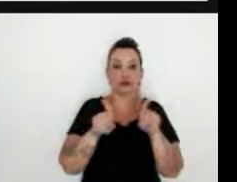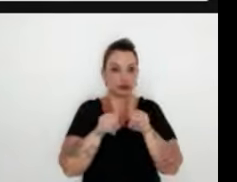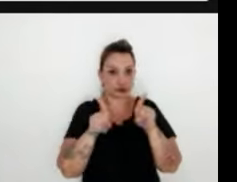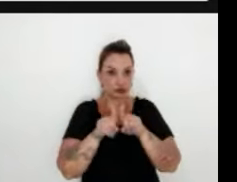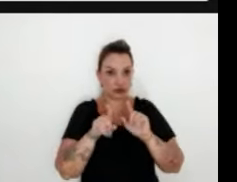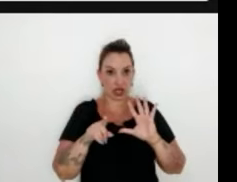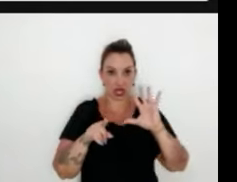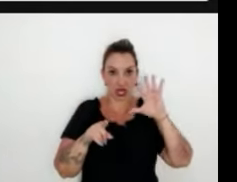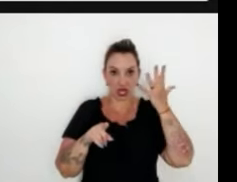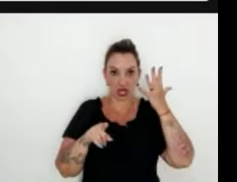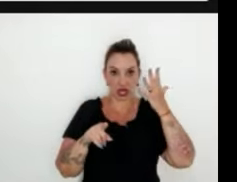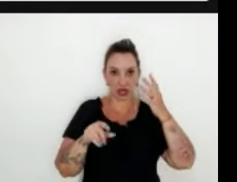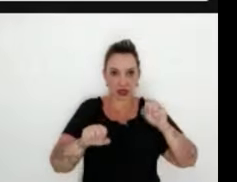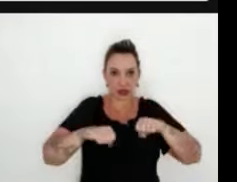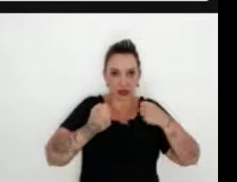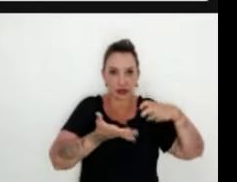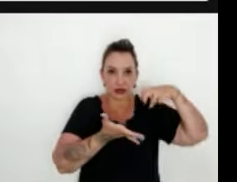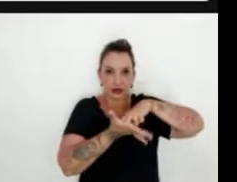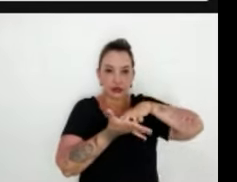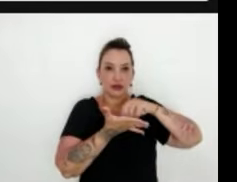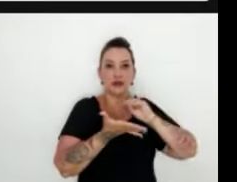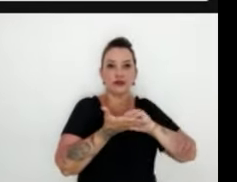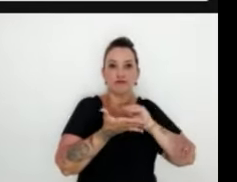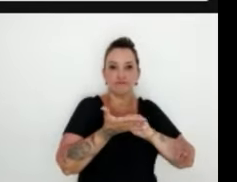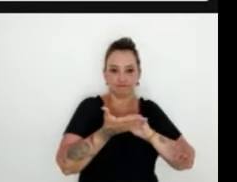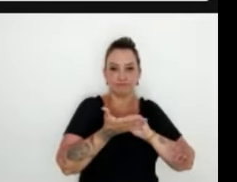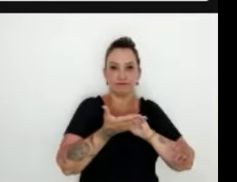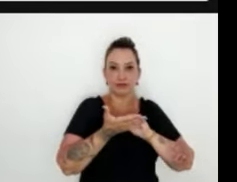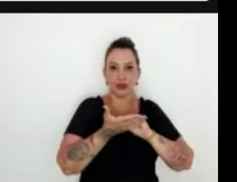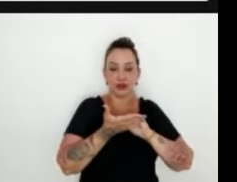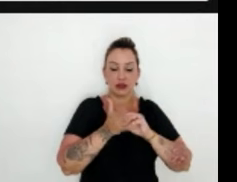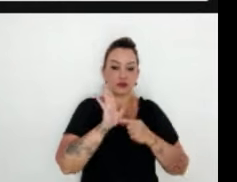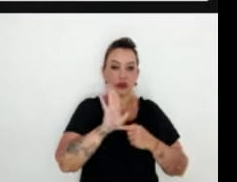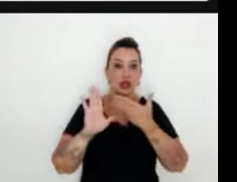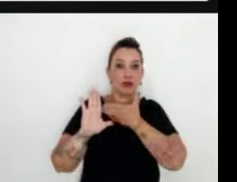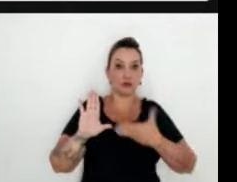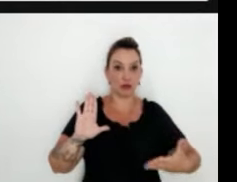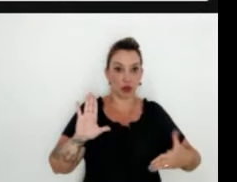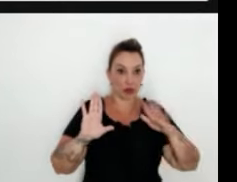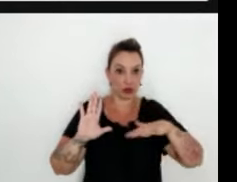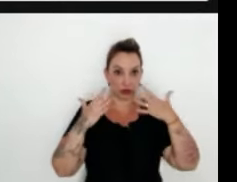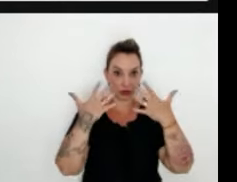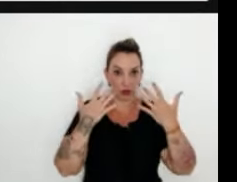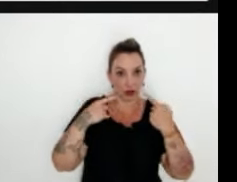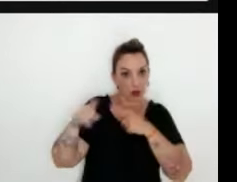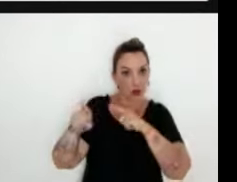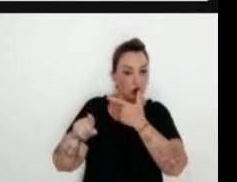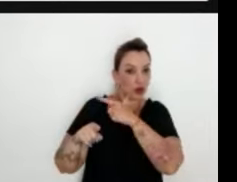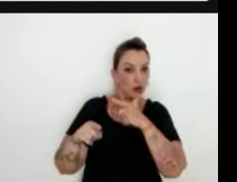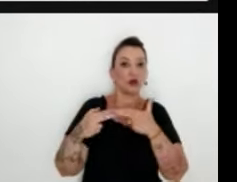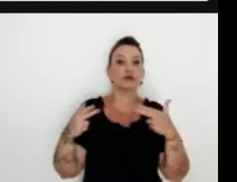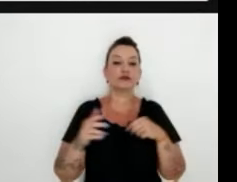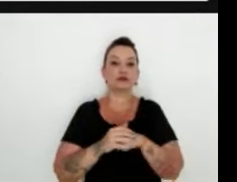as resistências, as intervenções também em público que visam combatê-las. Outro pressuposto é de que os